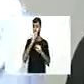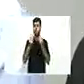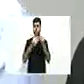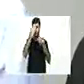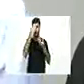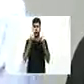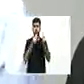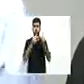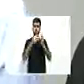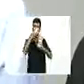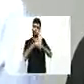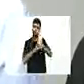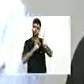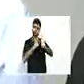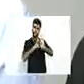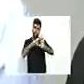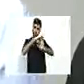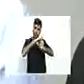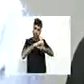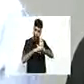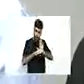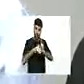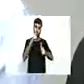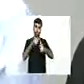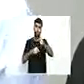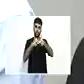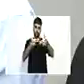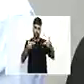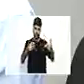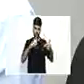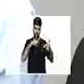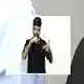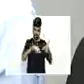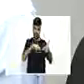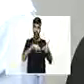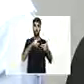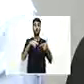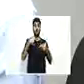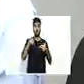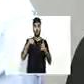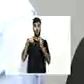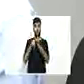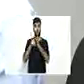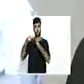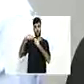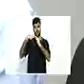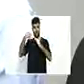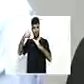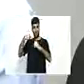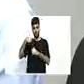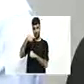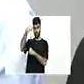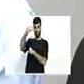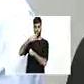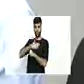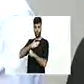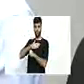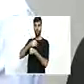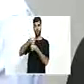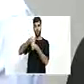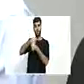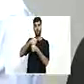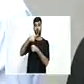o plano Municipal de resíduos sólidos eu fui nomeado por essa casa sor Martim em